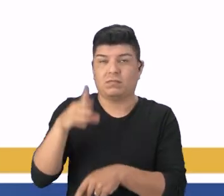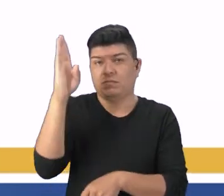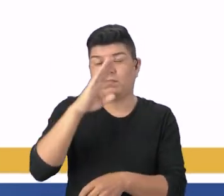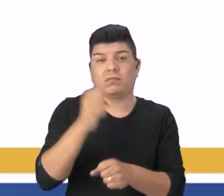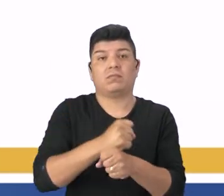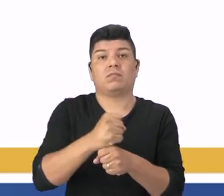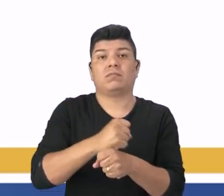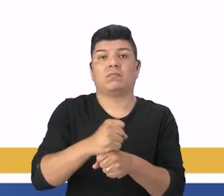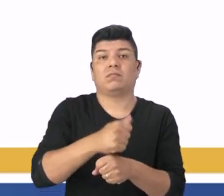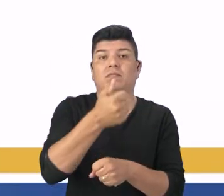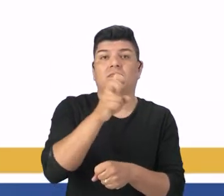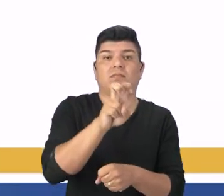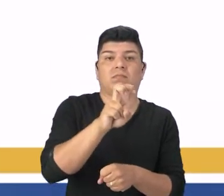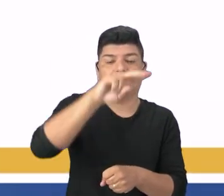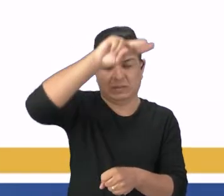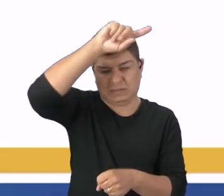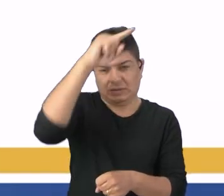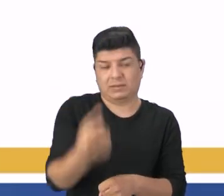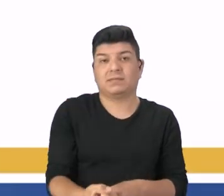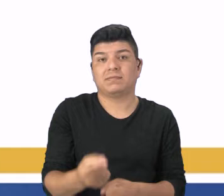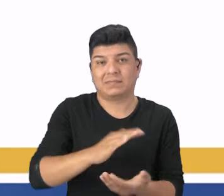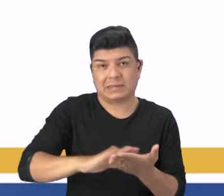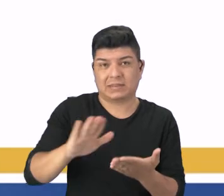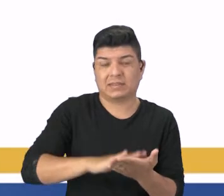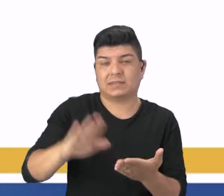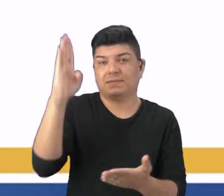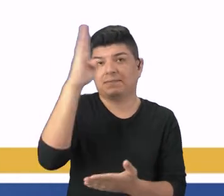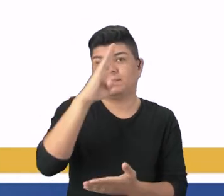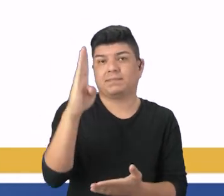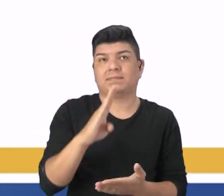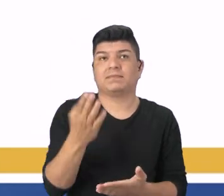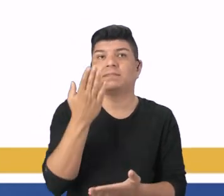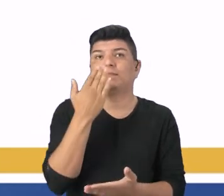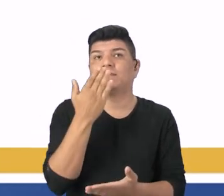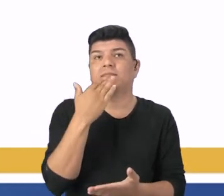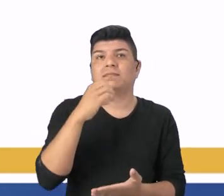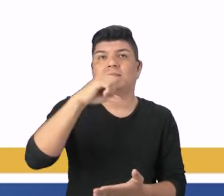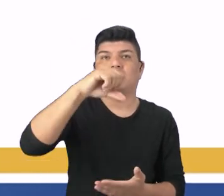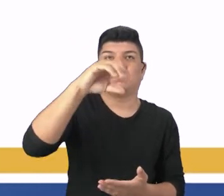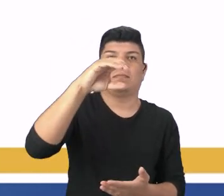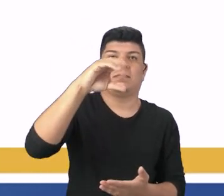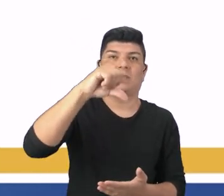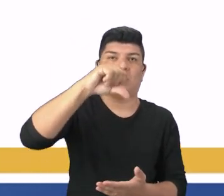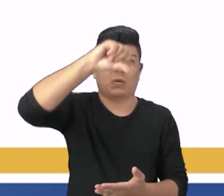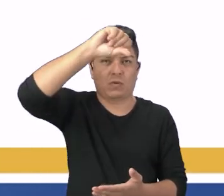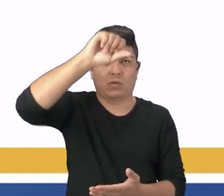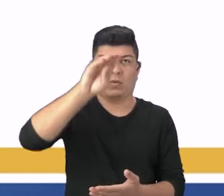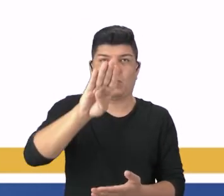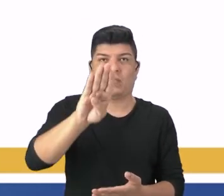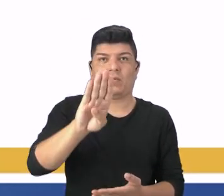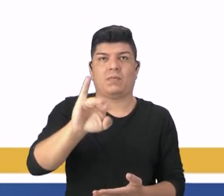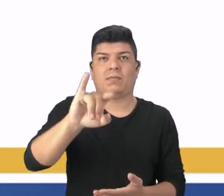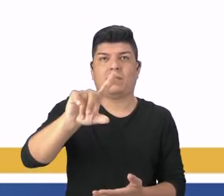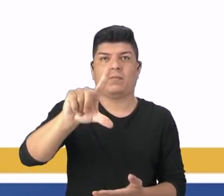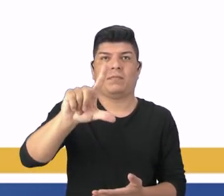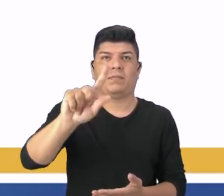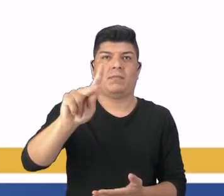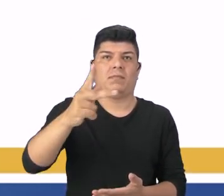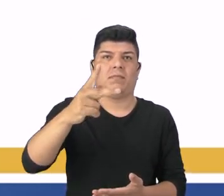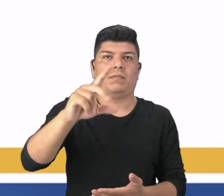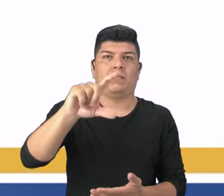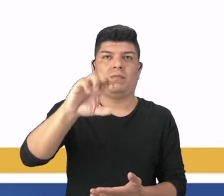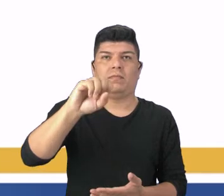ano, 15 milhões de toneladas desperdiçadas no Brasil, que alimentariam 9 bilhões de pessoas em um dia,